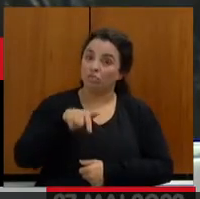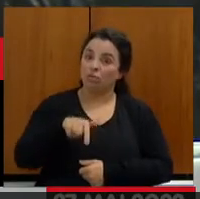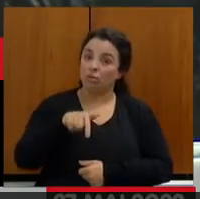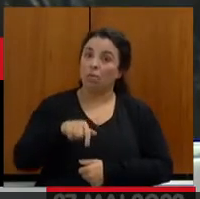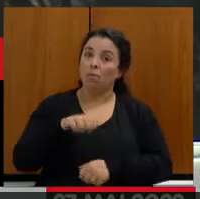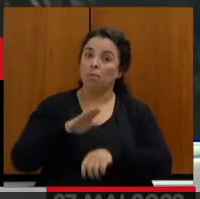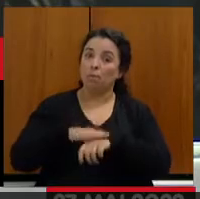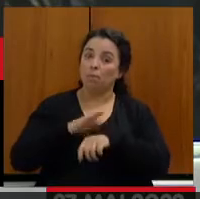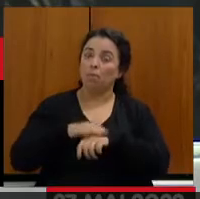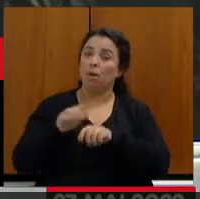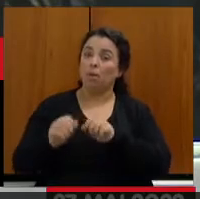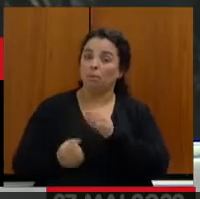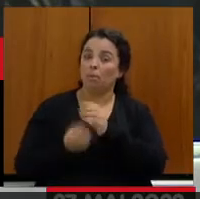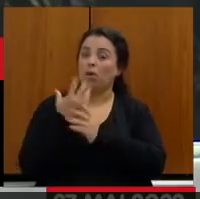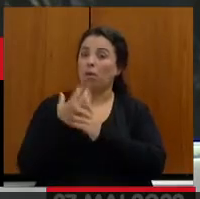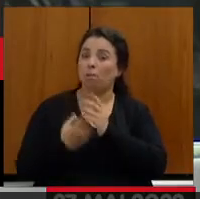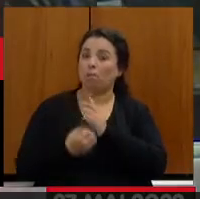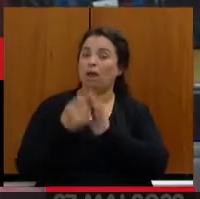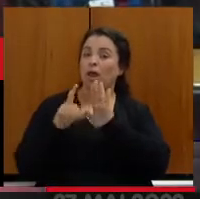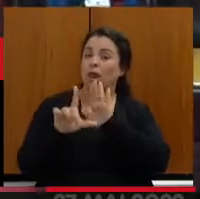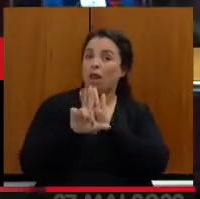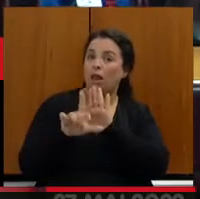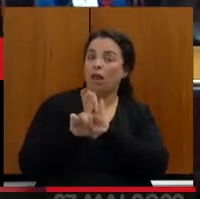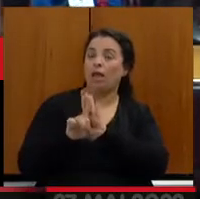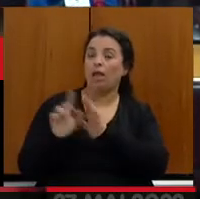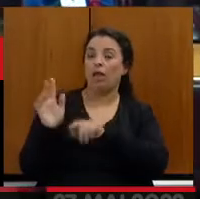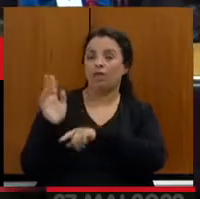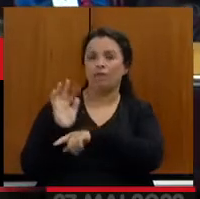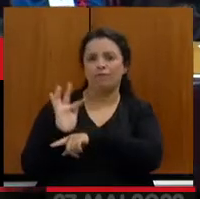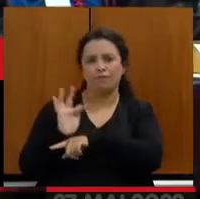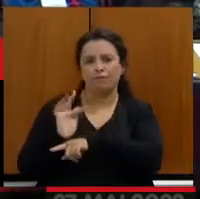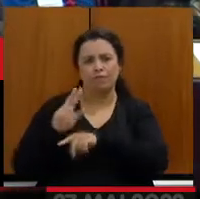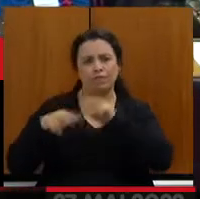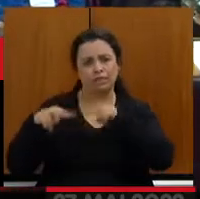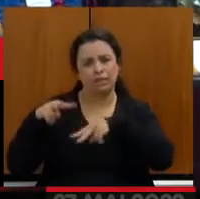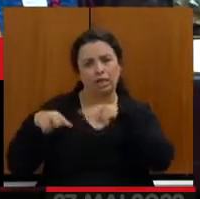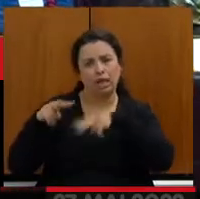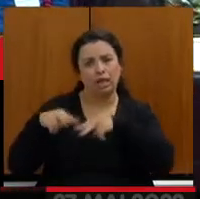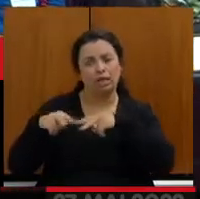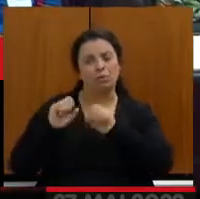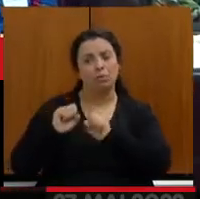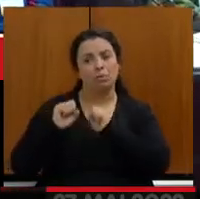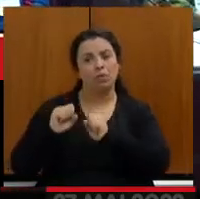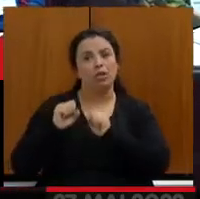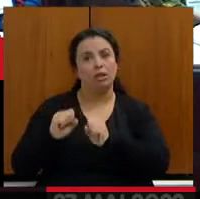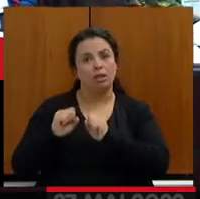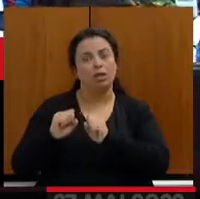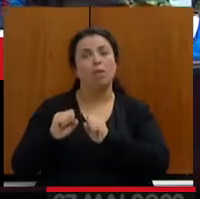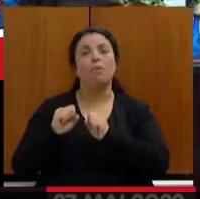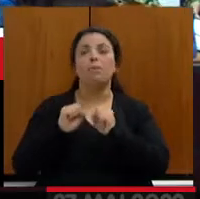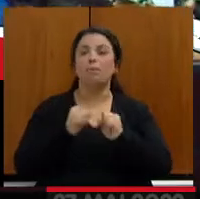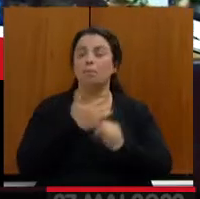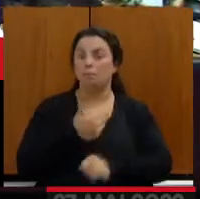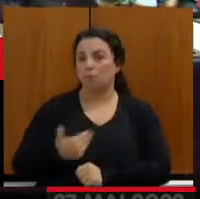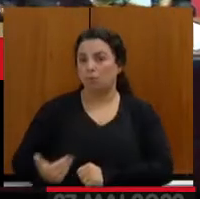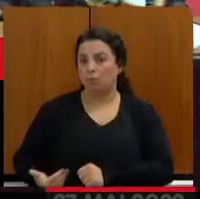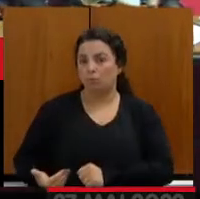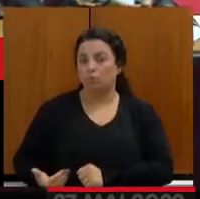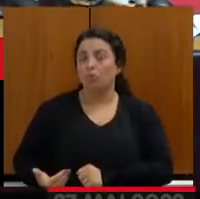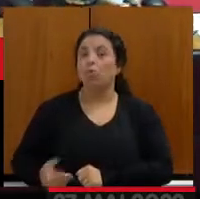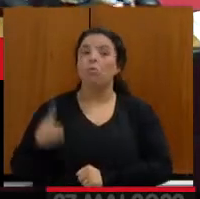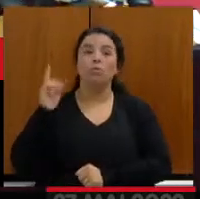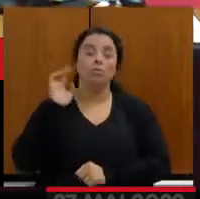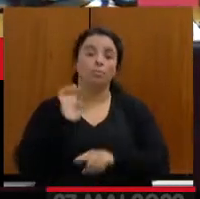que fiscaliza o orçamento público que fiscaliza as políticas públicas do estado de Minas Gerais e que propõe